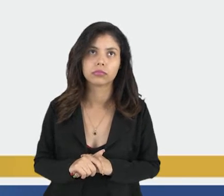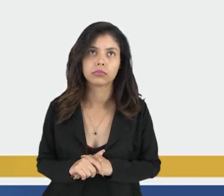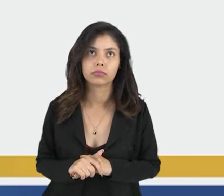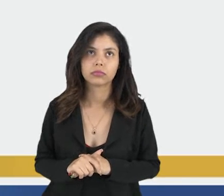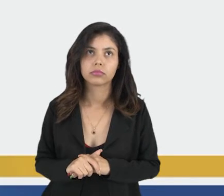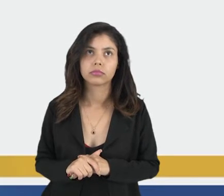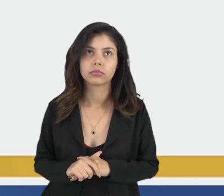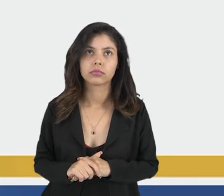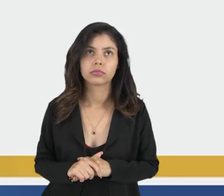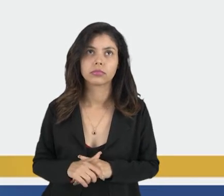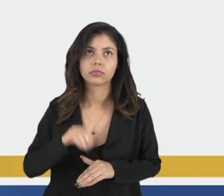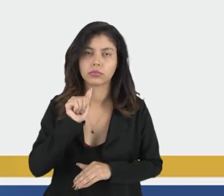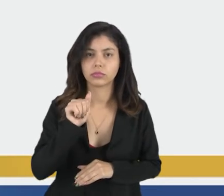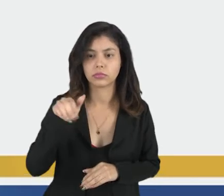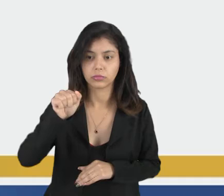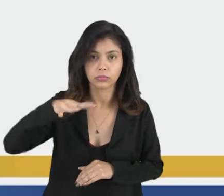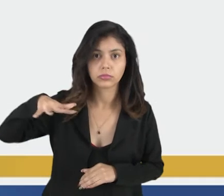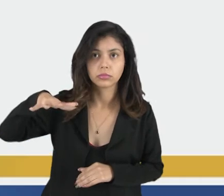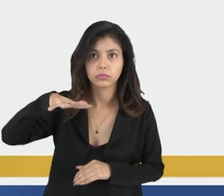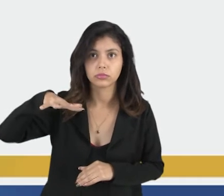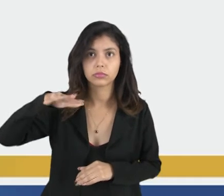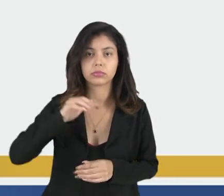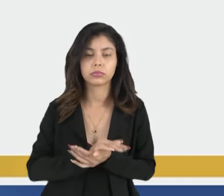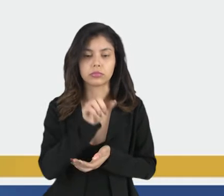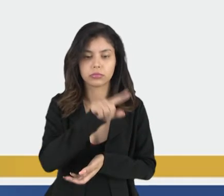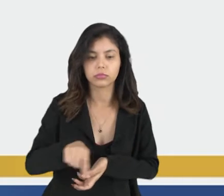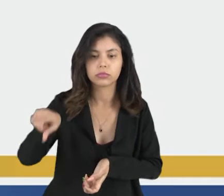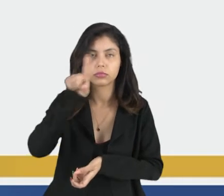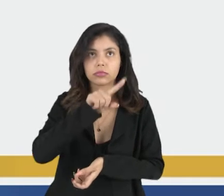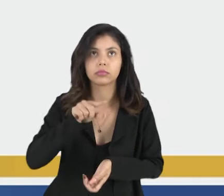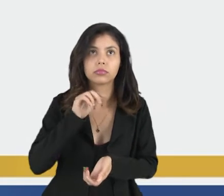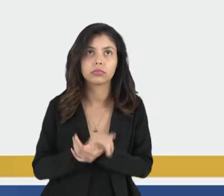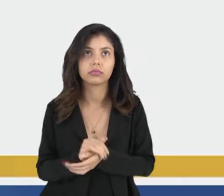A área do círculo. A área do círculo é a